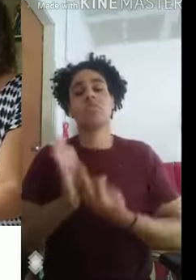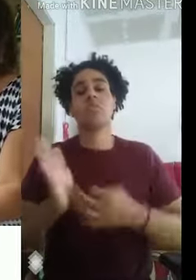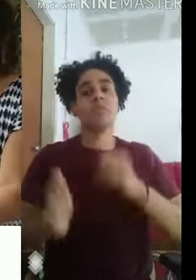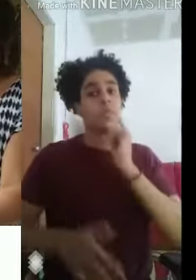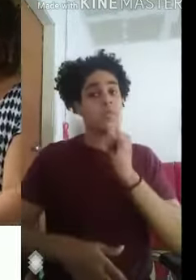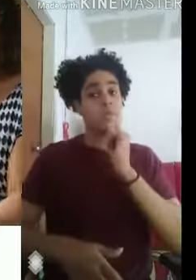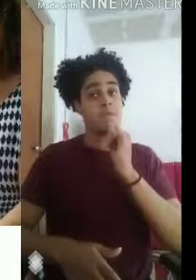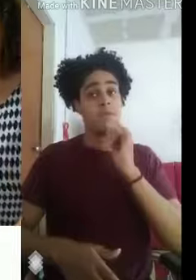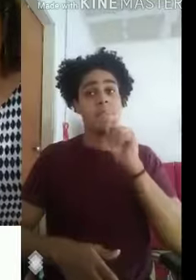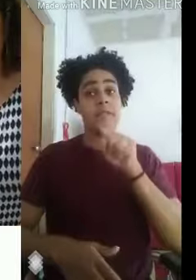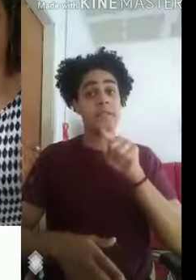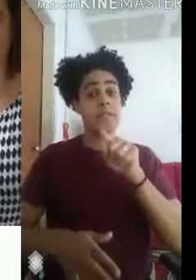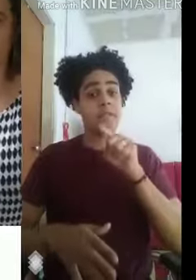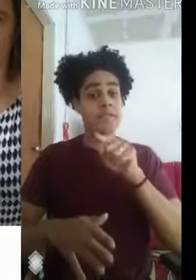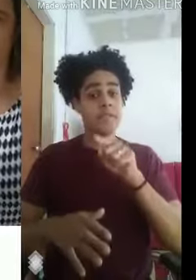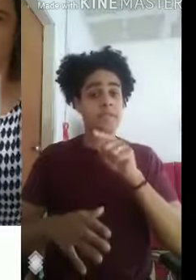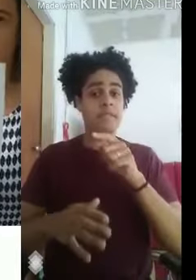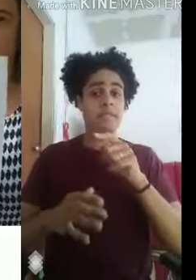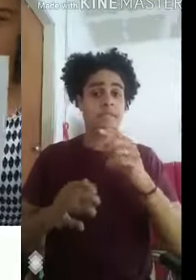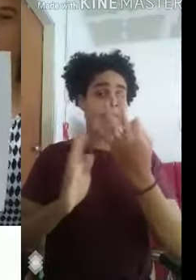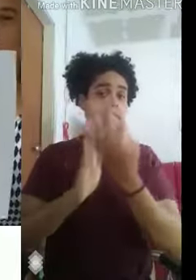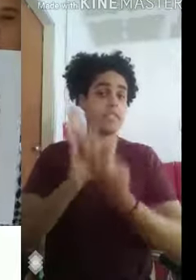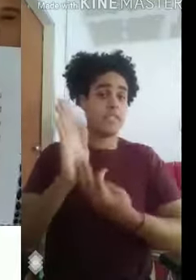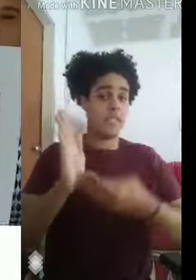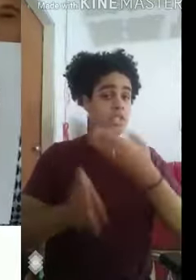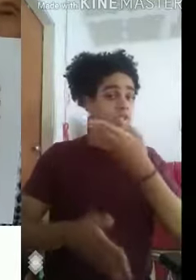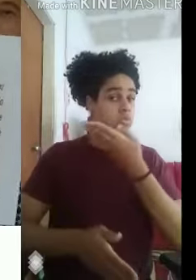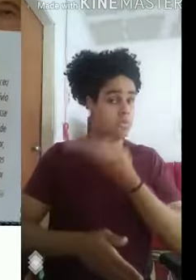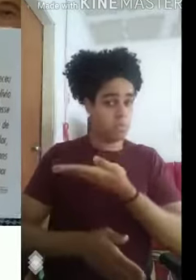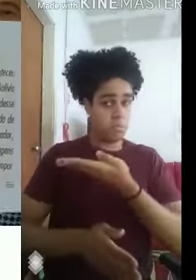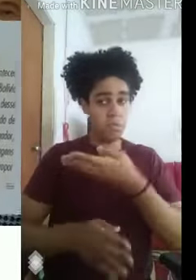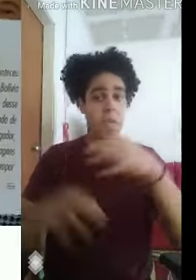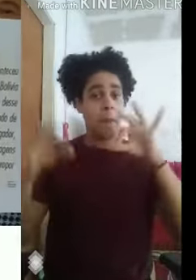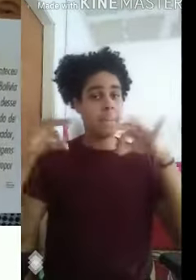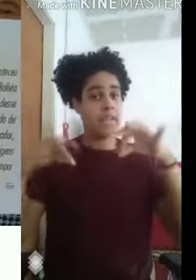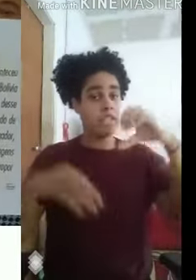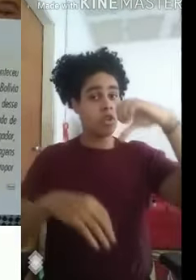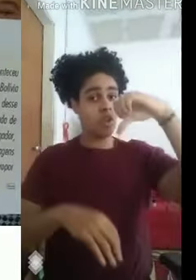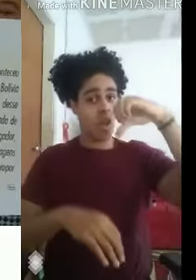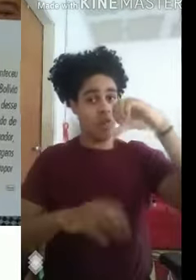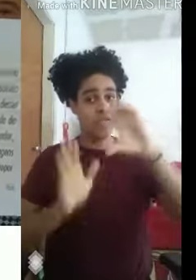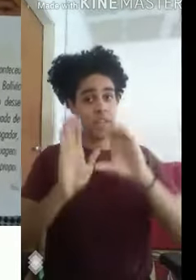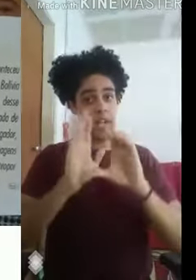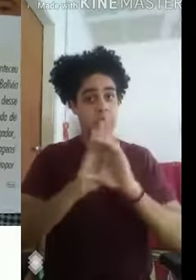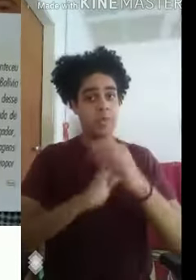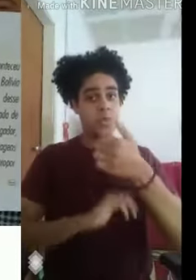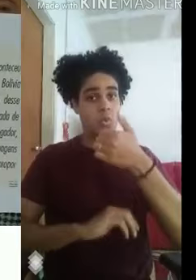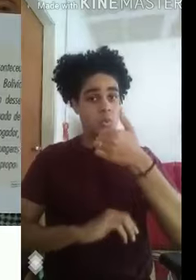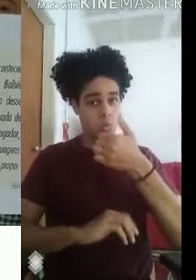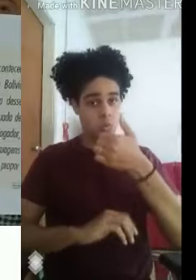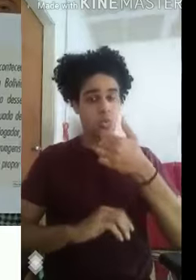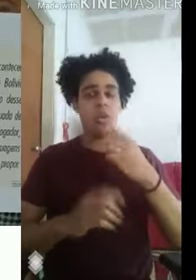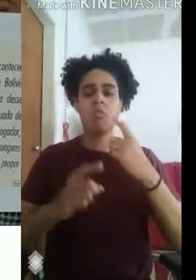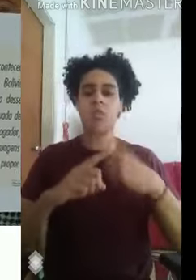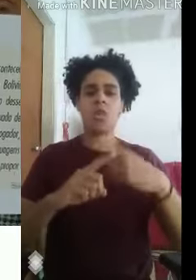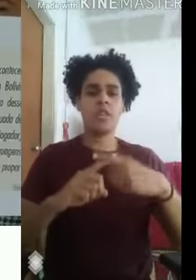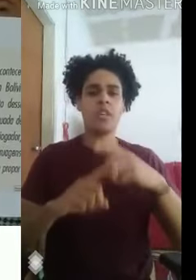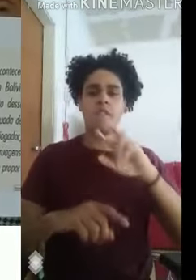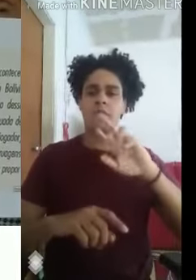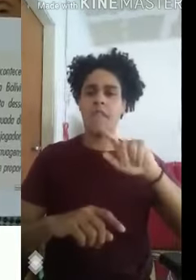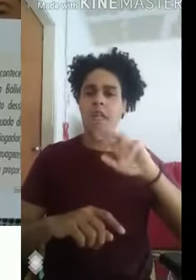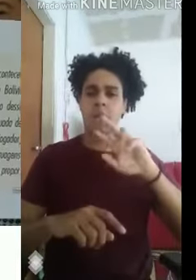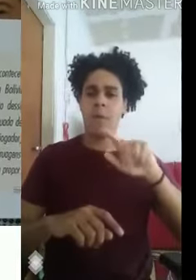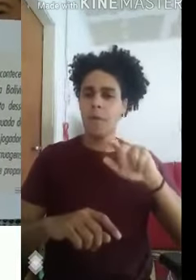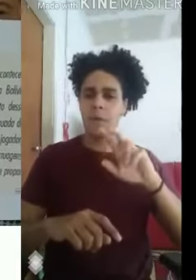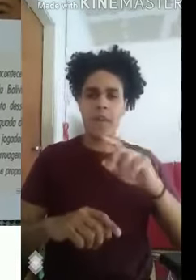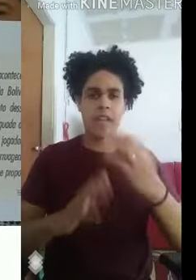esse texto que está lá na página 9 da nossa apostila, no capítulo 1, por que ele não pode ser